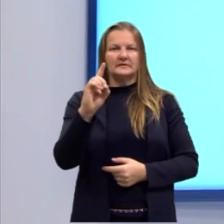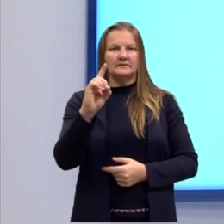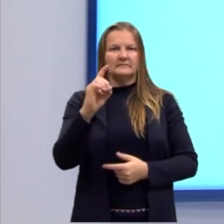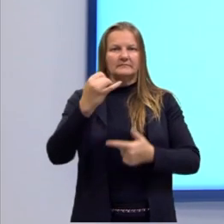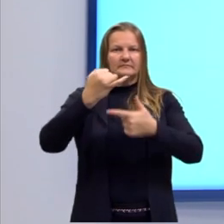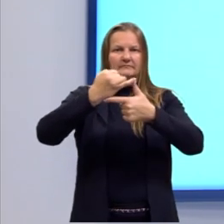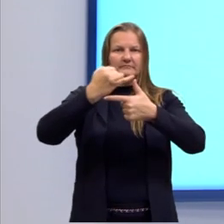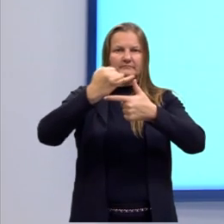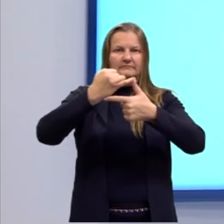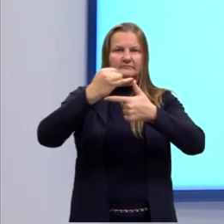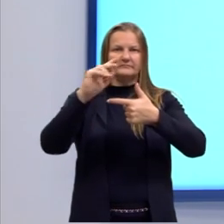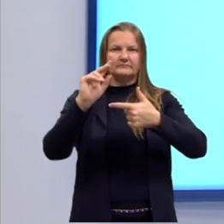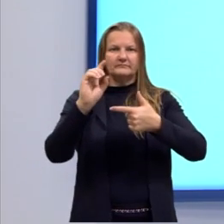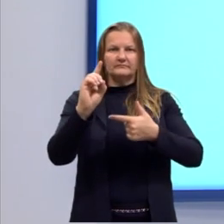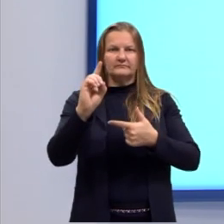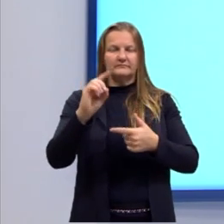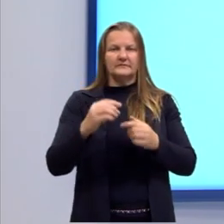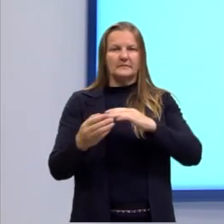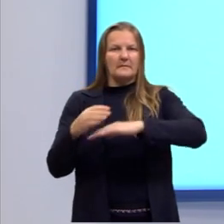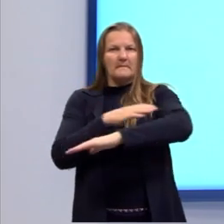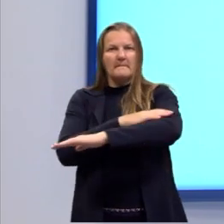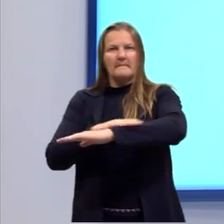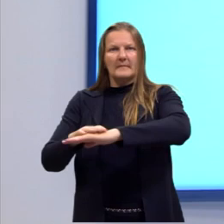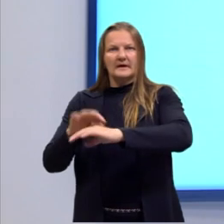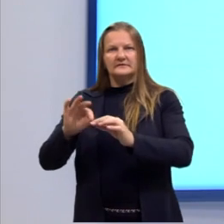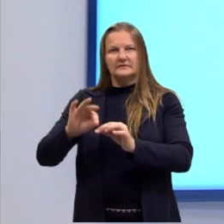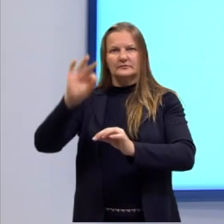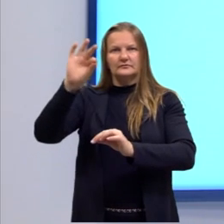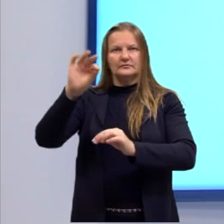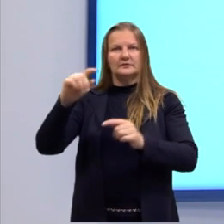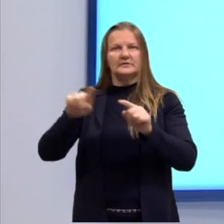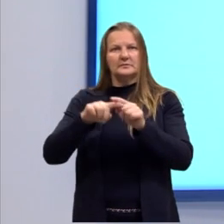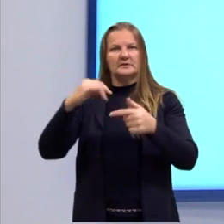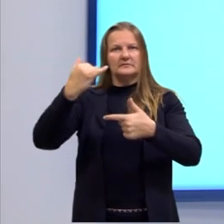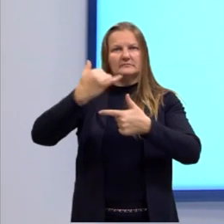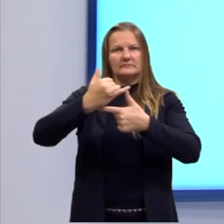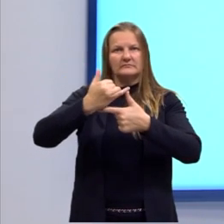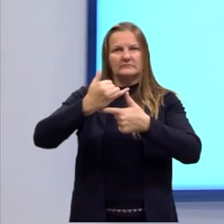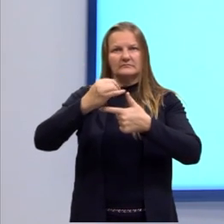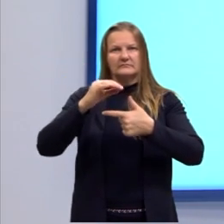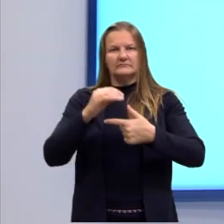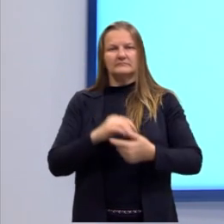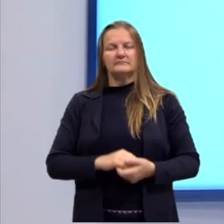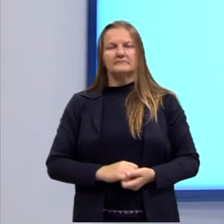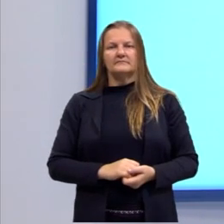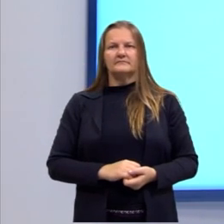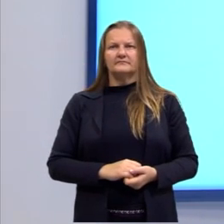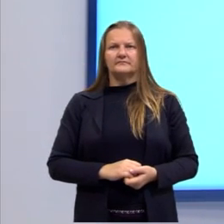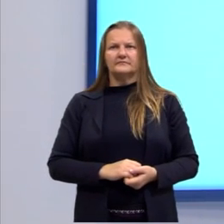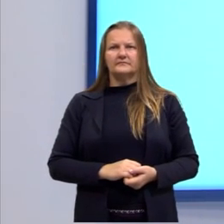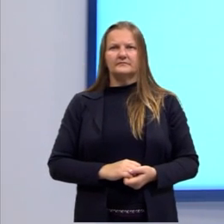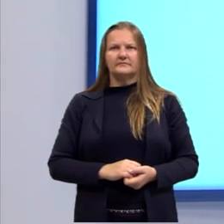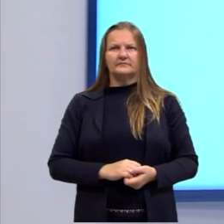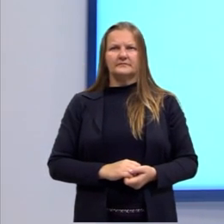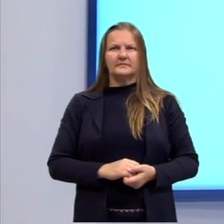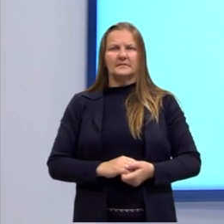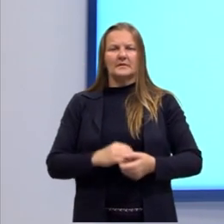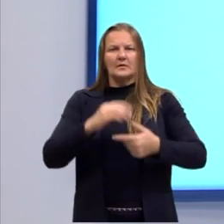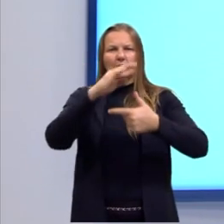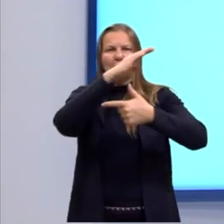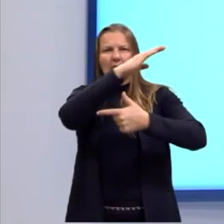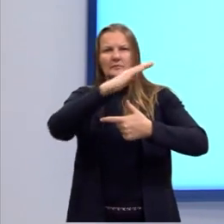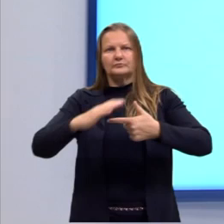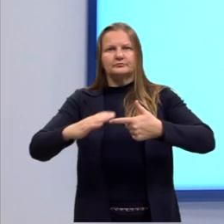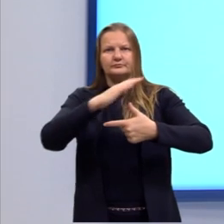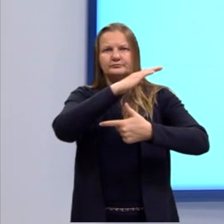nós temos ainda né base e altura e agora a diagonal ao traçar uma das diagonais